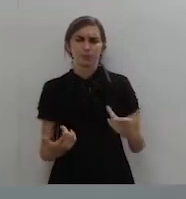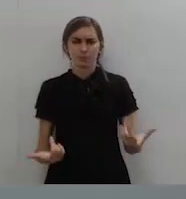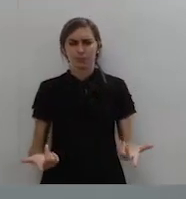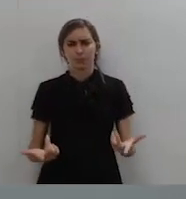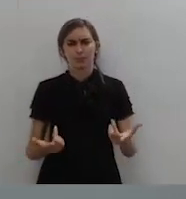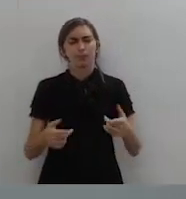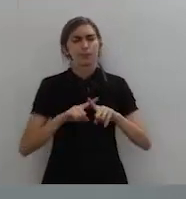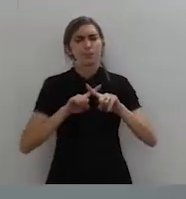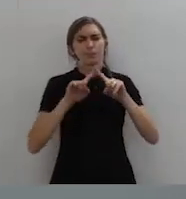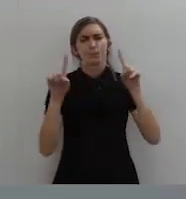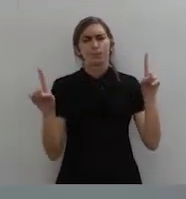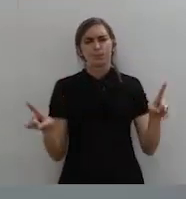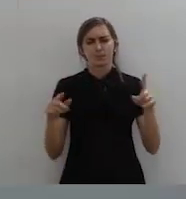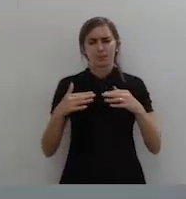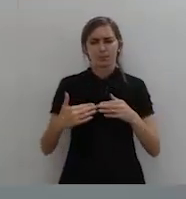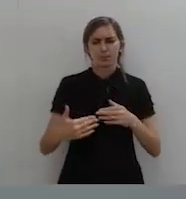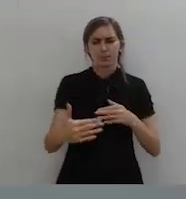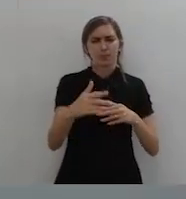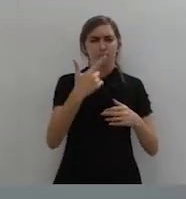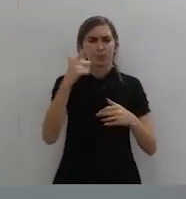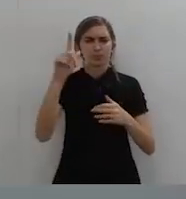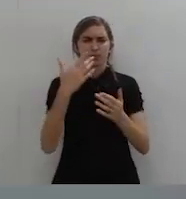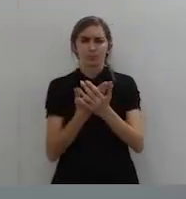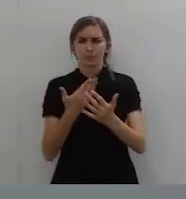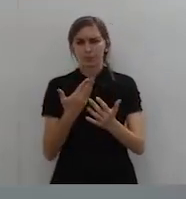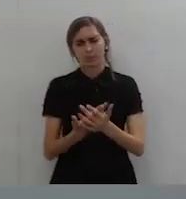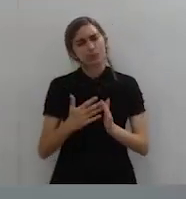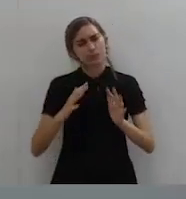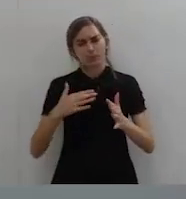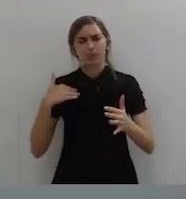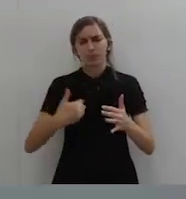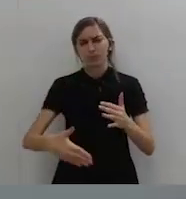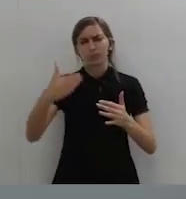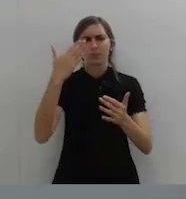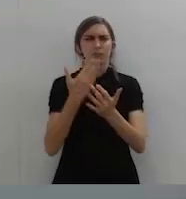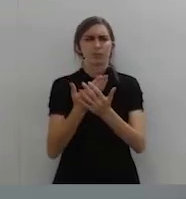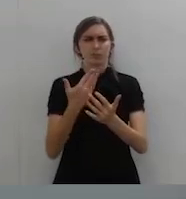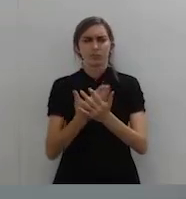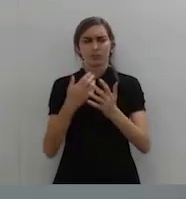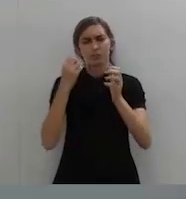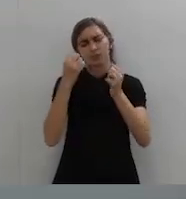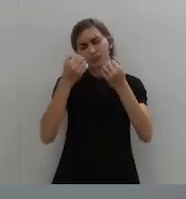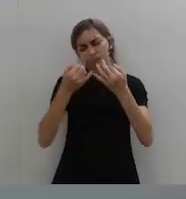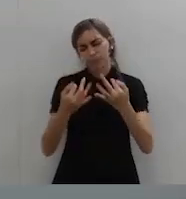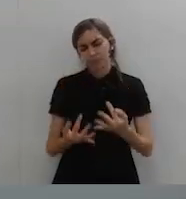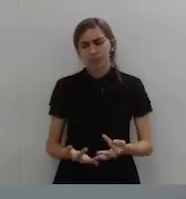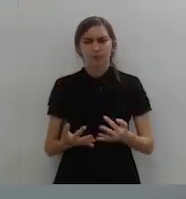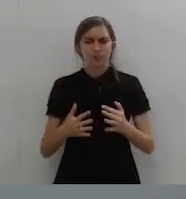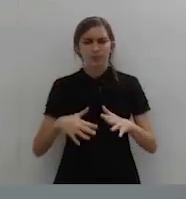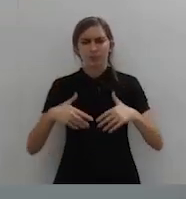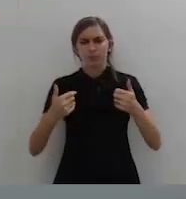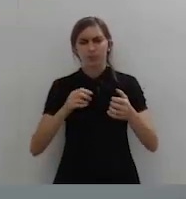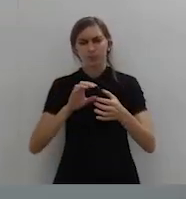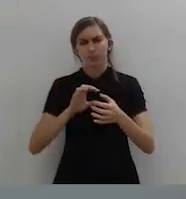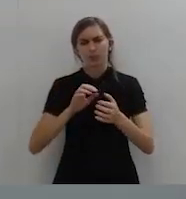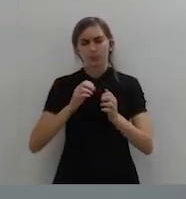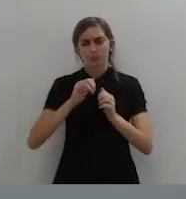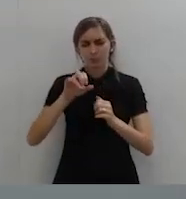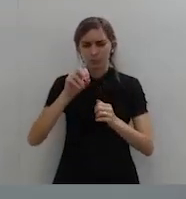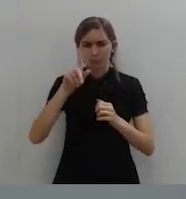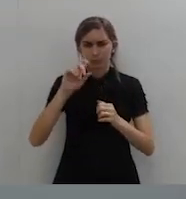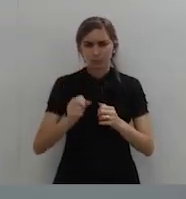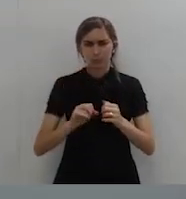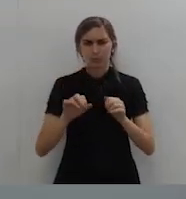se encontra. Mais à frente, em outra aula, possivelmente a gente vai estudar e destrinchar melhor o que são os jogos